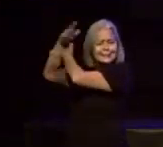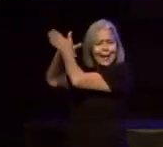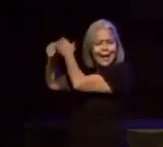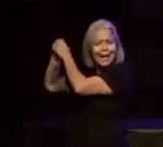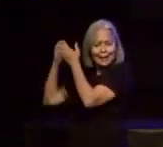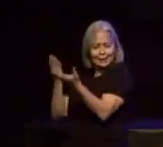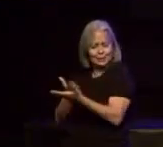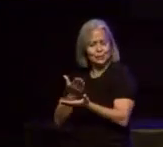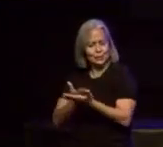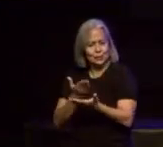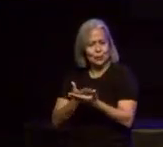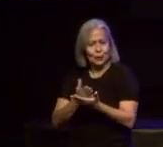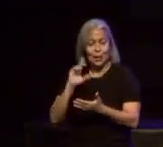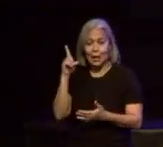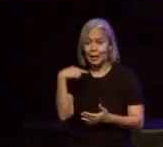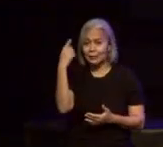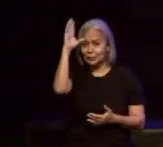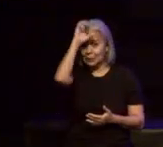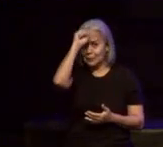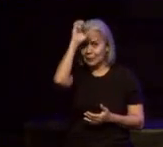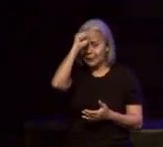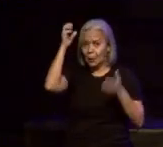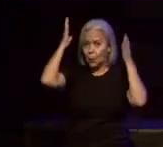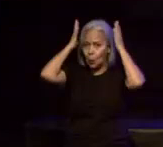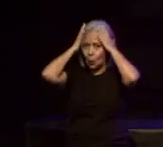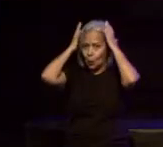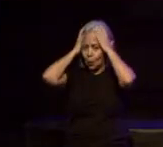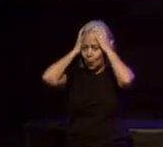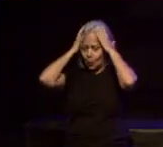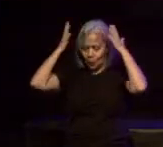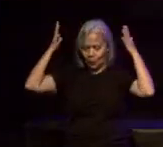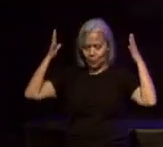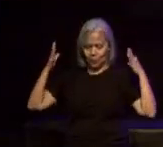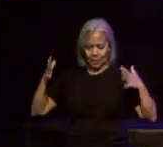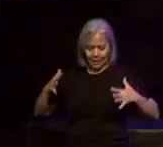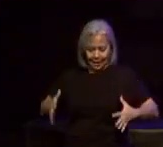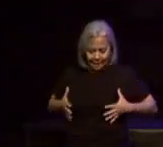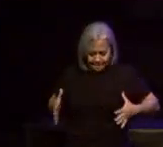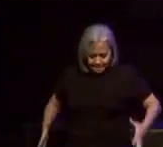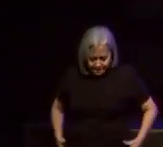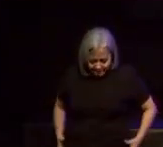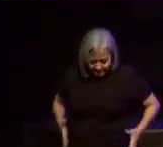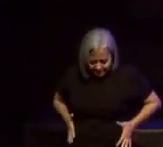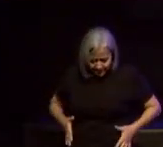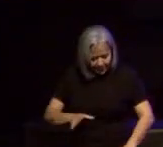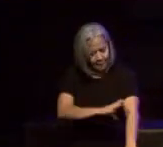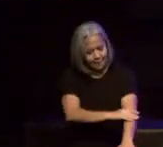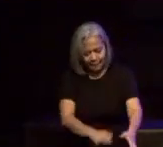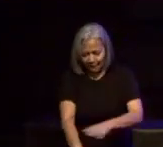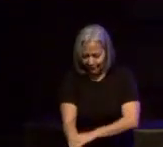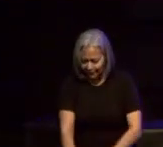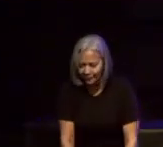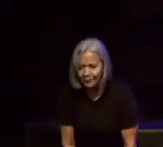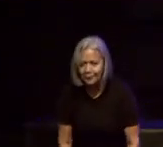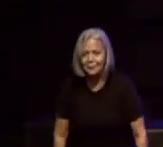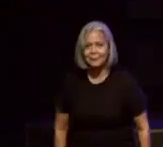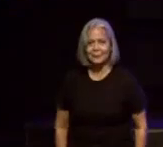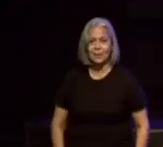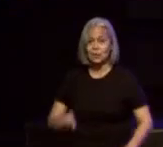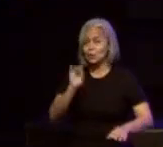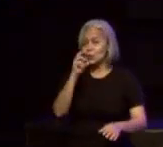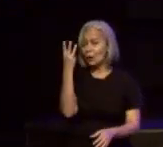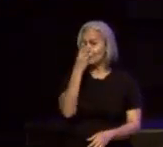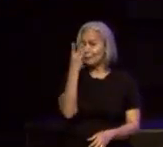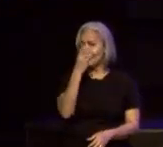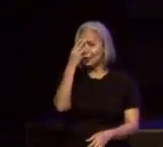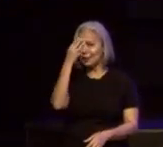gente aprendeu que o corpo era cabeça, tronco e membros. Era fácil, não era? Parece que são só três partes.